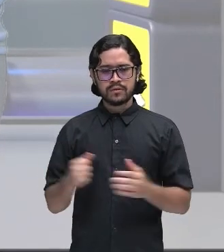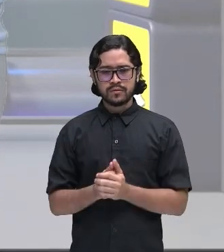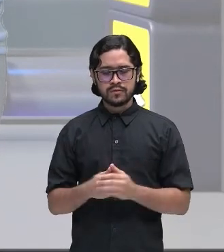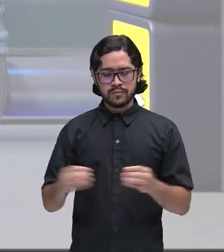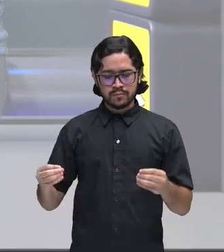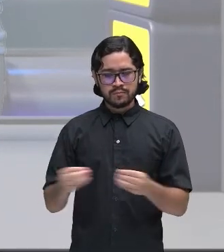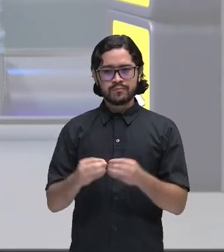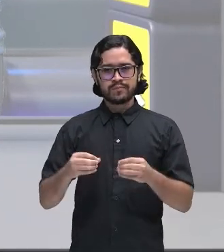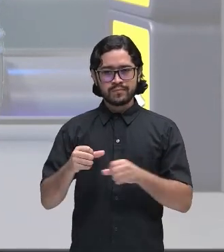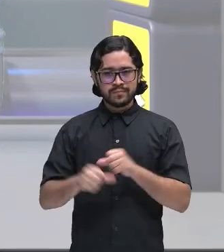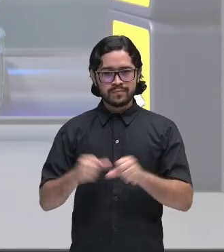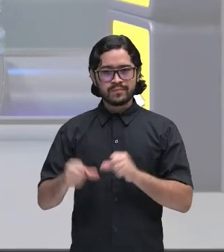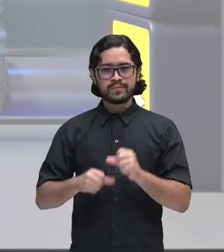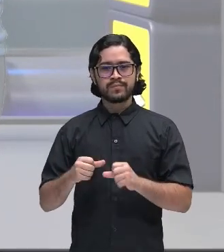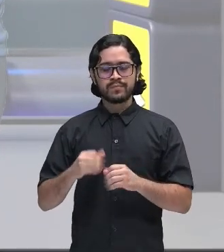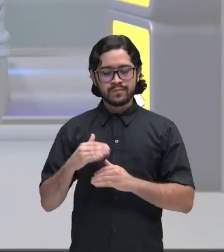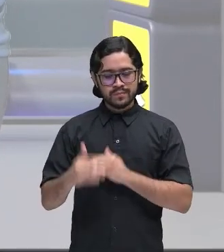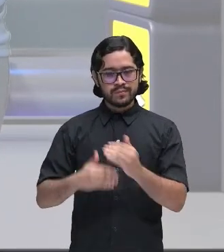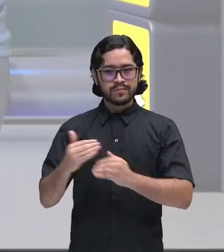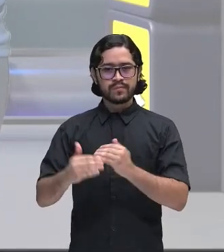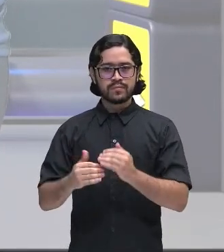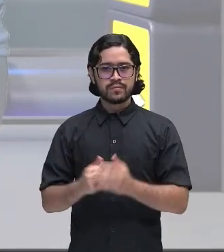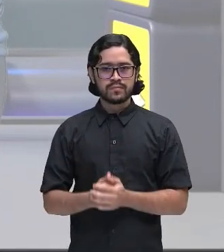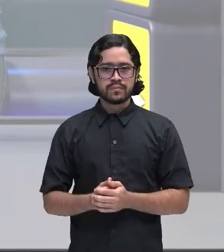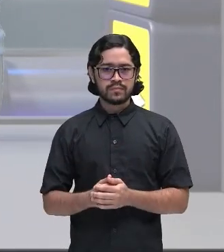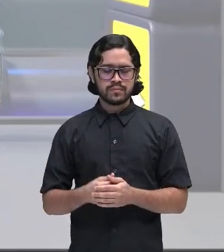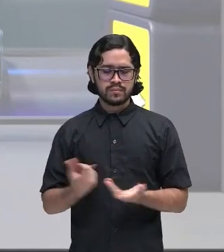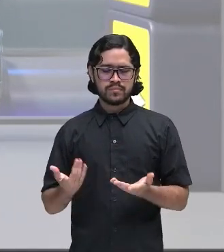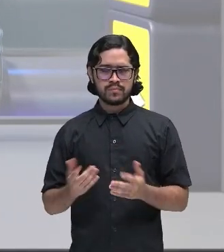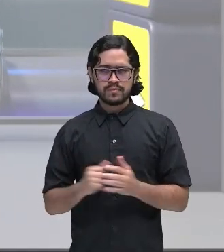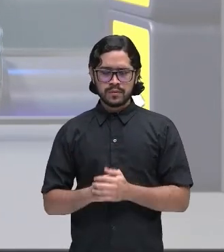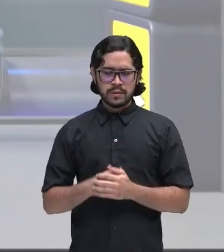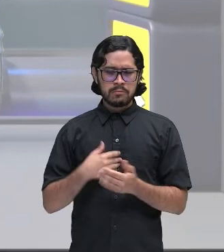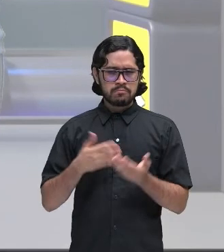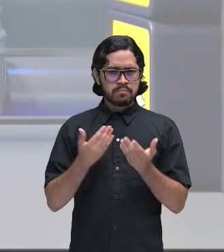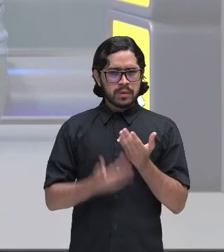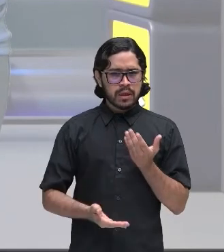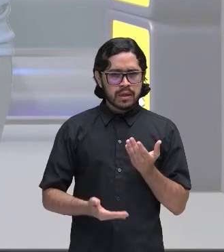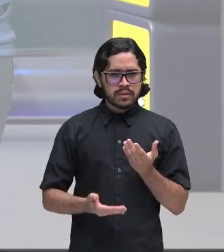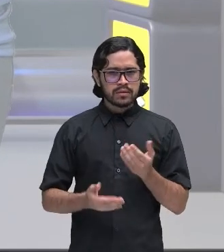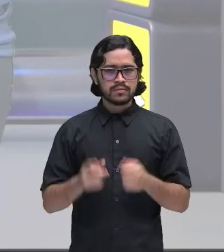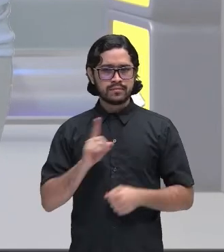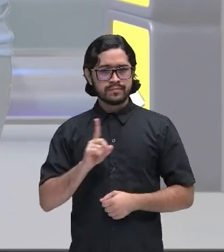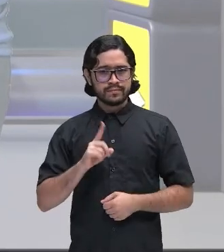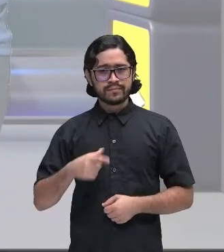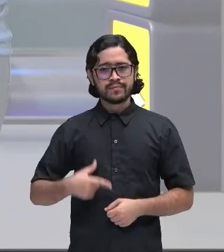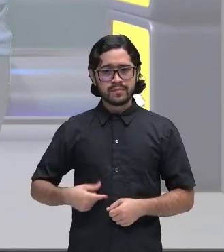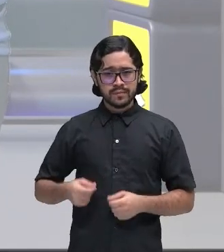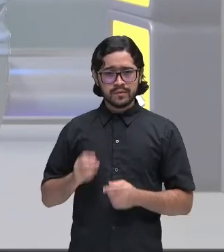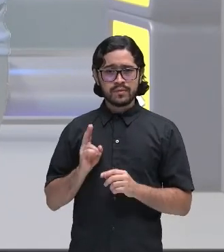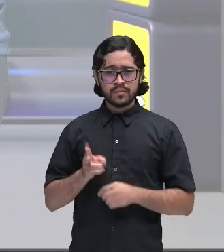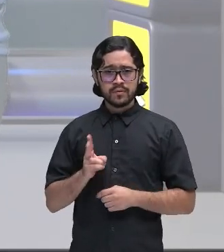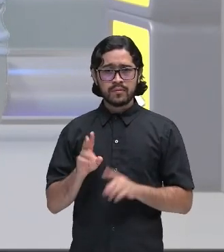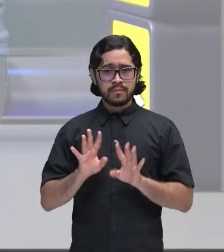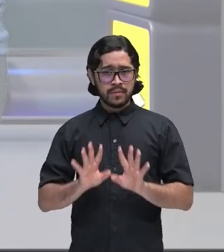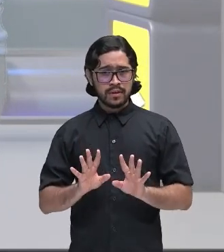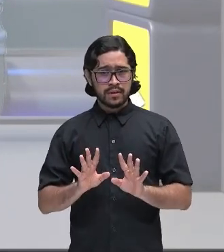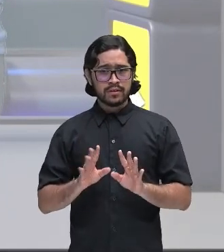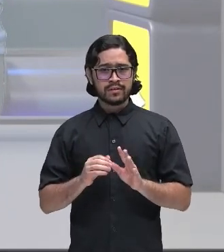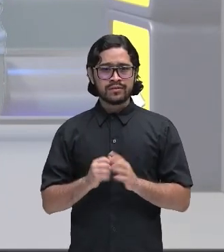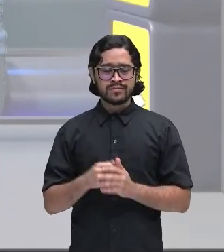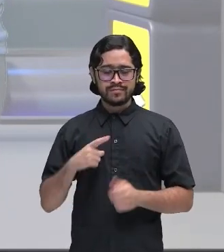posteriormente. Professor, a gente vai perder essa função? Não, a bile continua lá. Só que o problema ela vai ser liberada